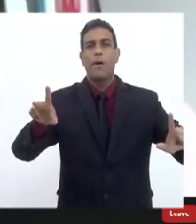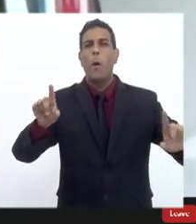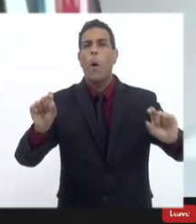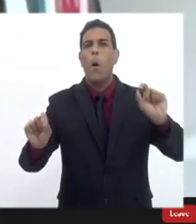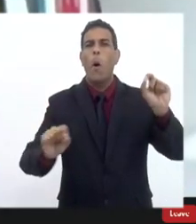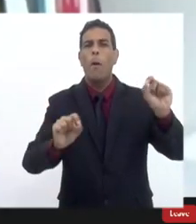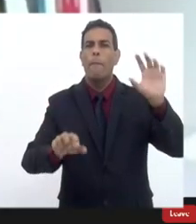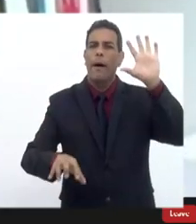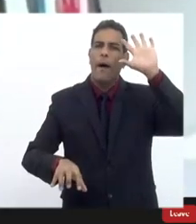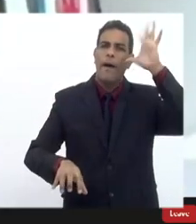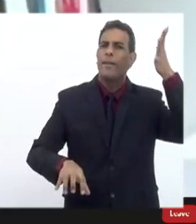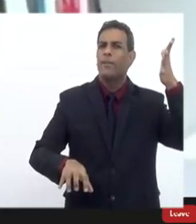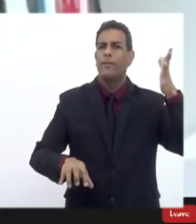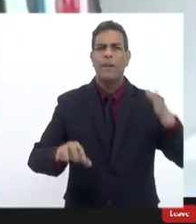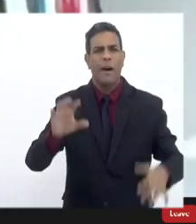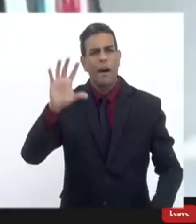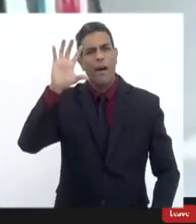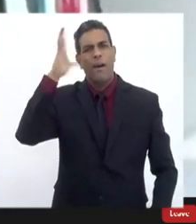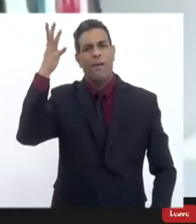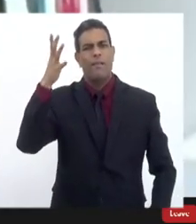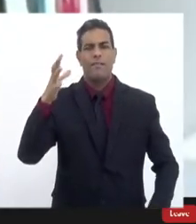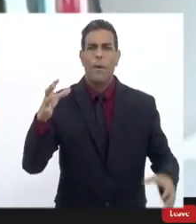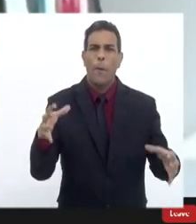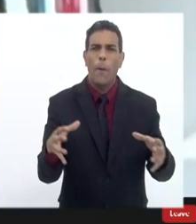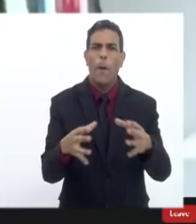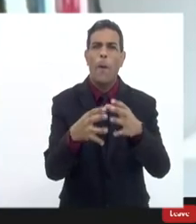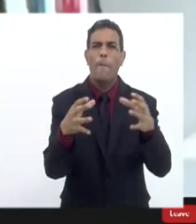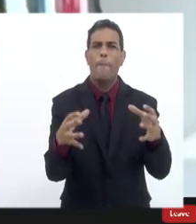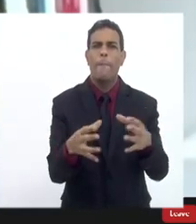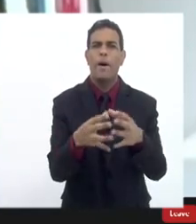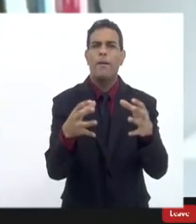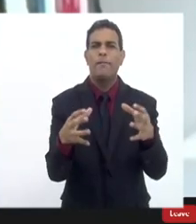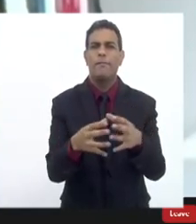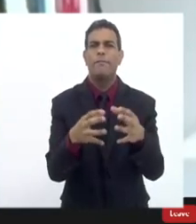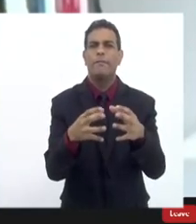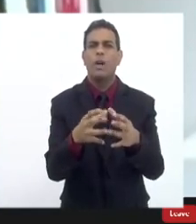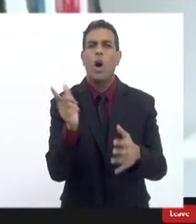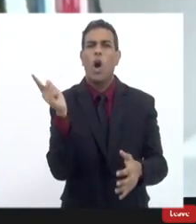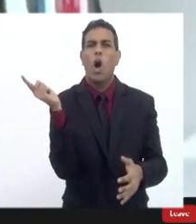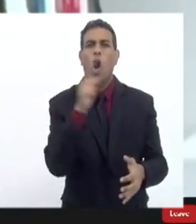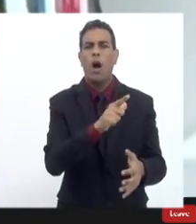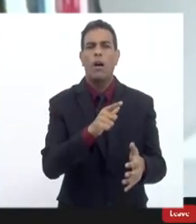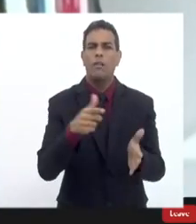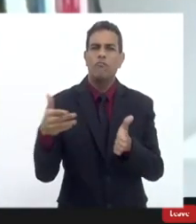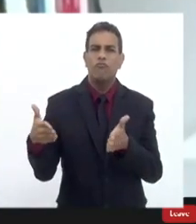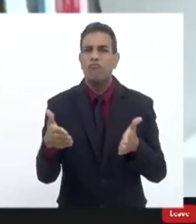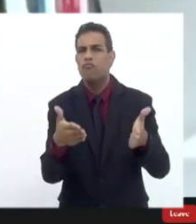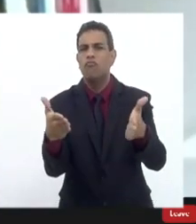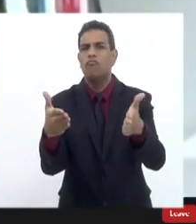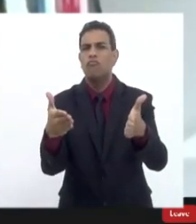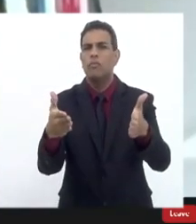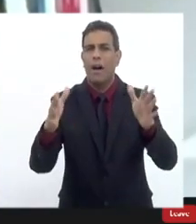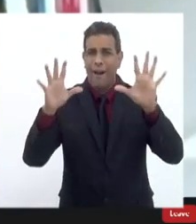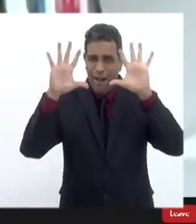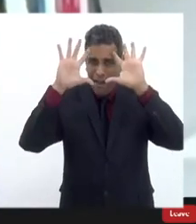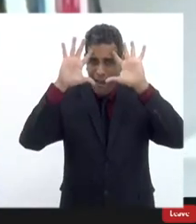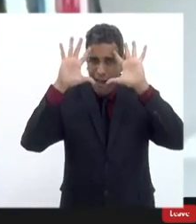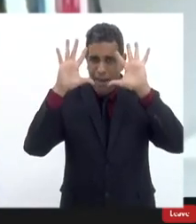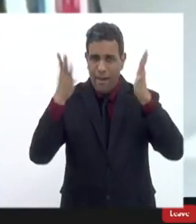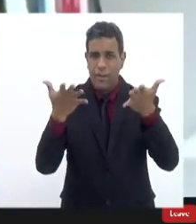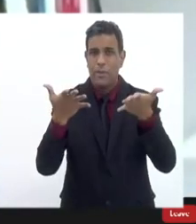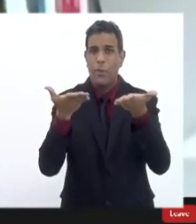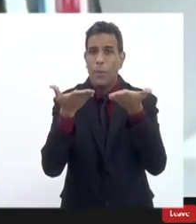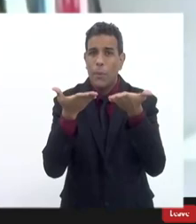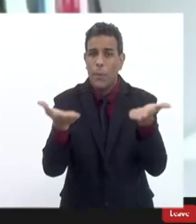encontrarmos coletivamente, com muita seriedade, caminhos que nos levem a